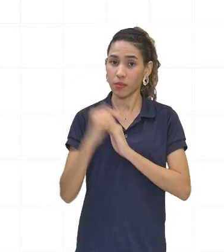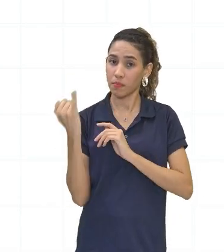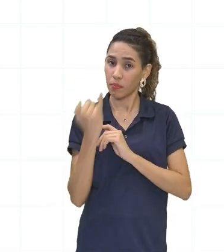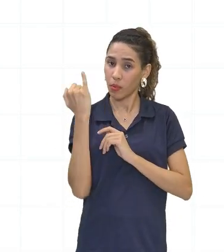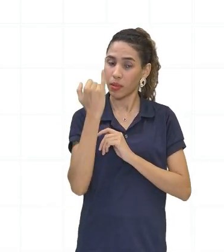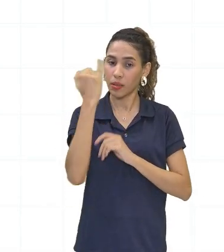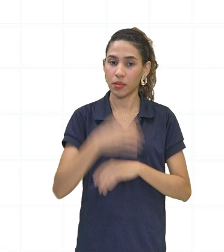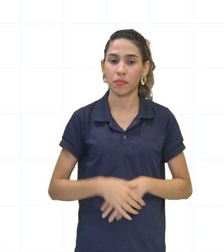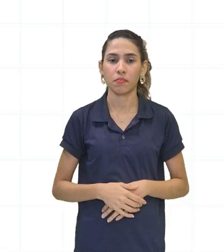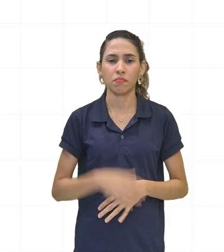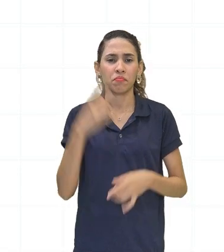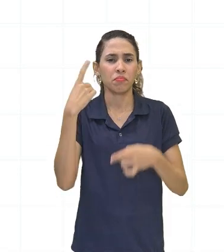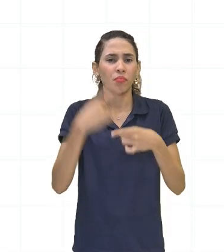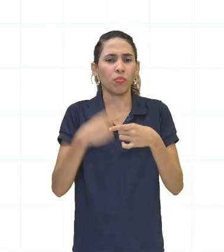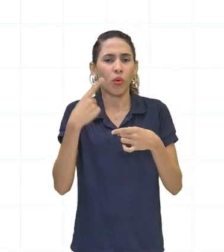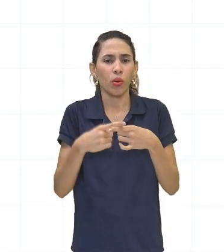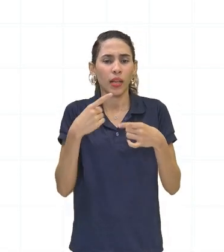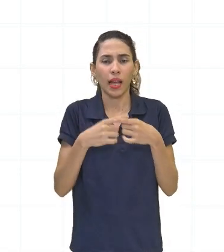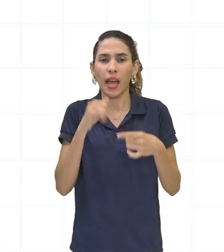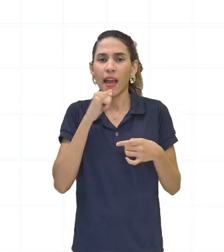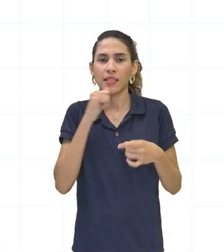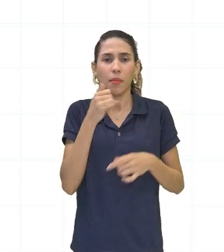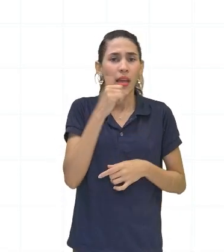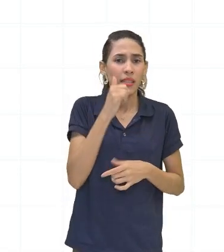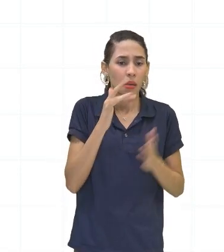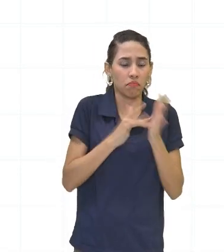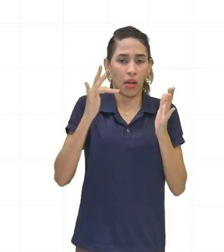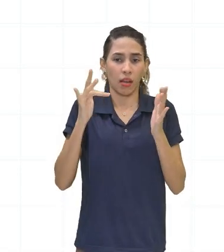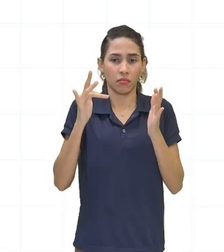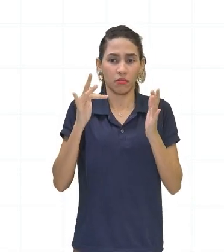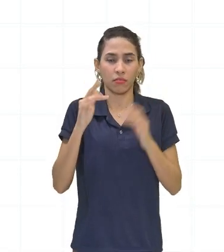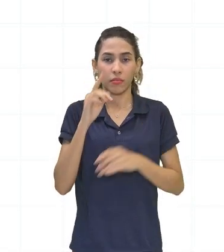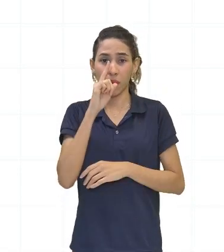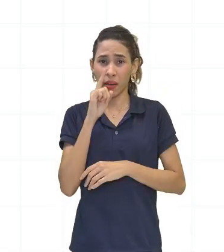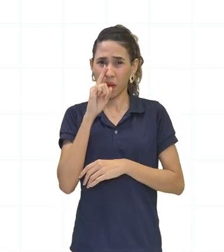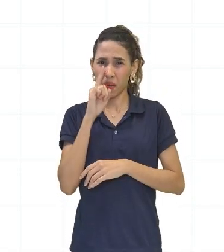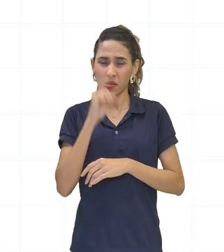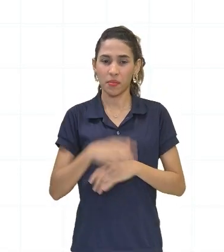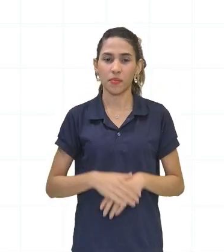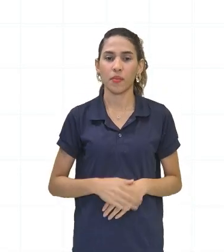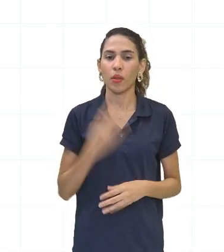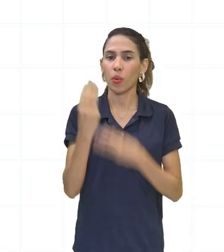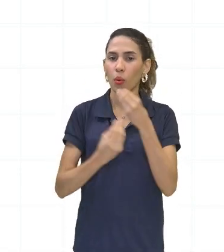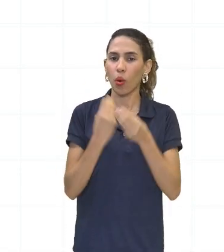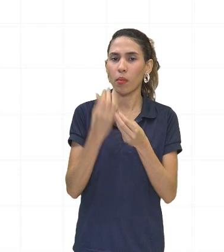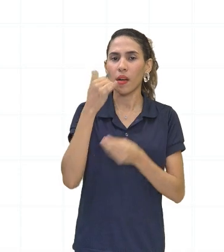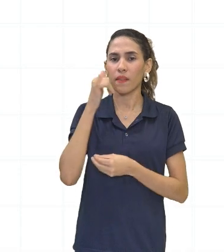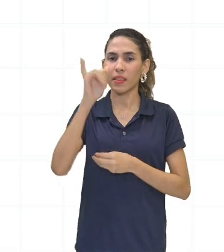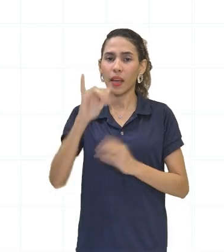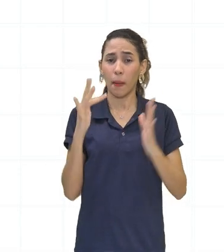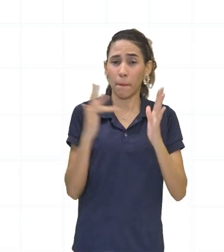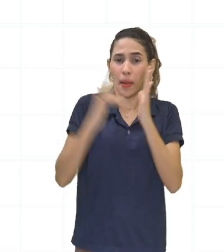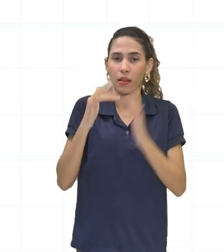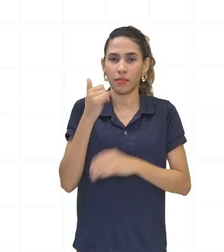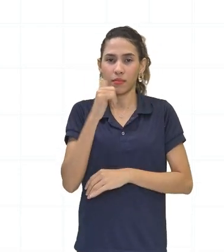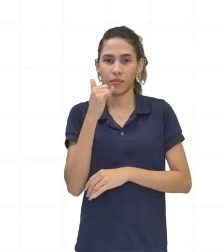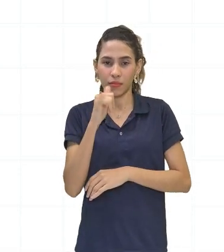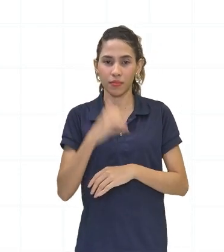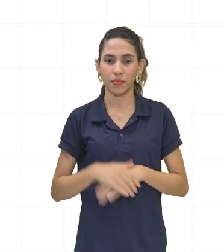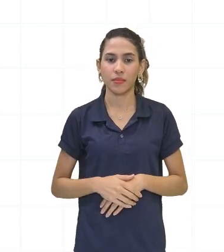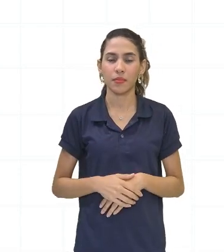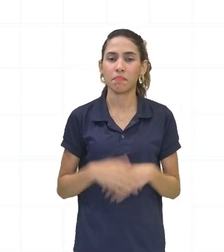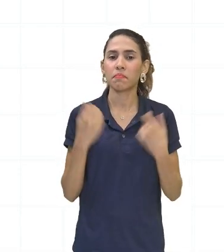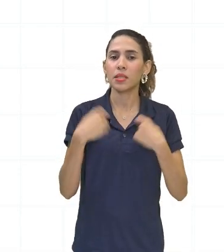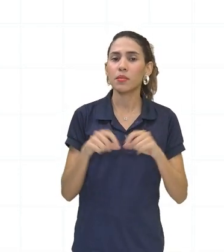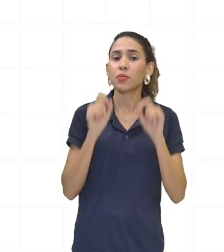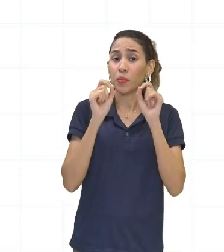Como podemos evitar um choque elétrico? O que devemos fazer em caso de um choque elétrico? Então, vejam como nós temos